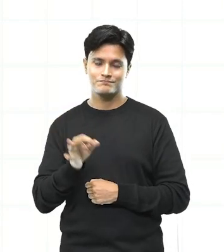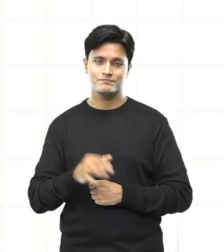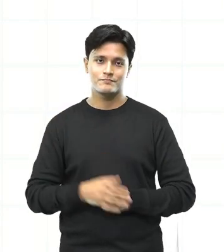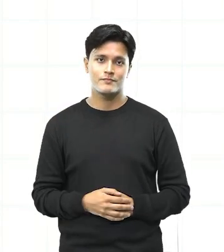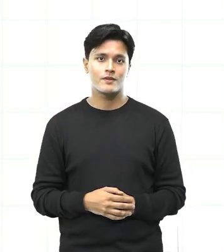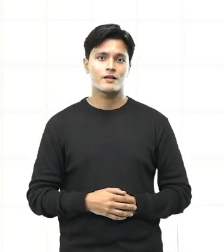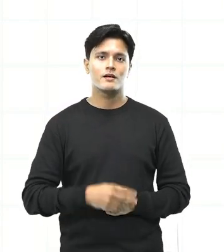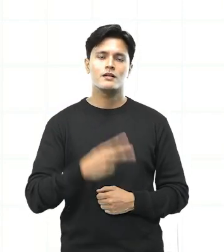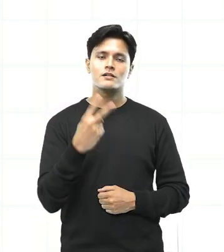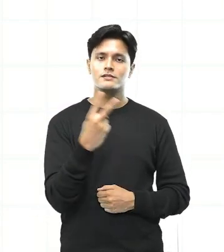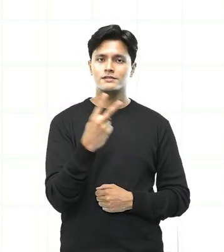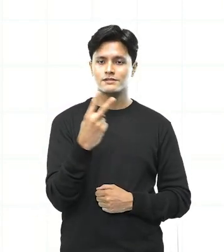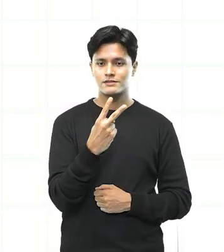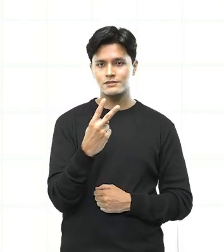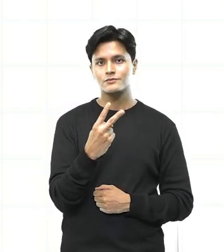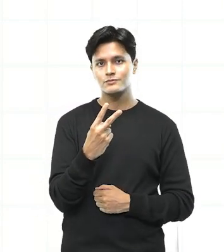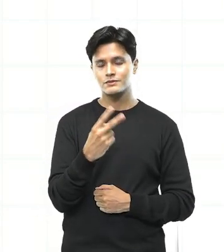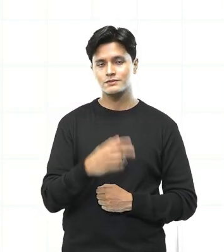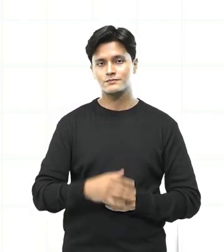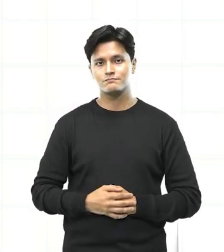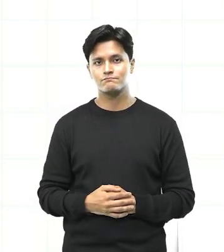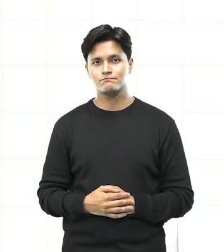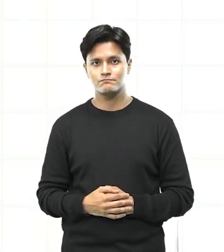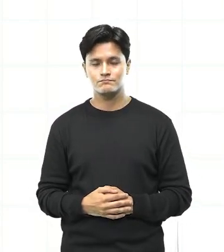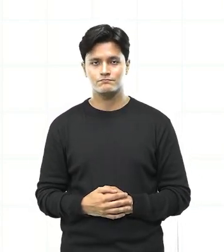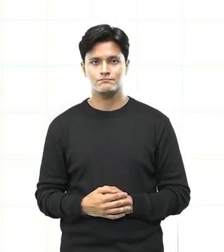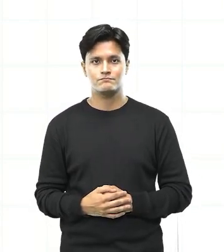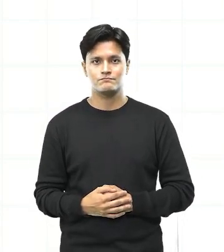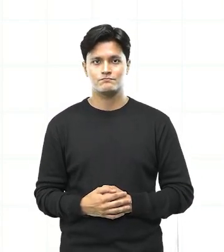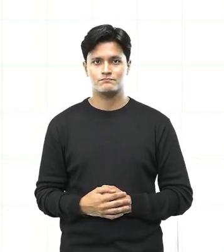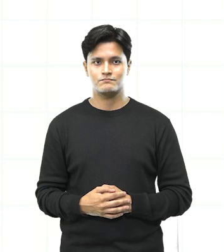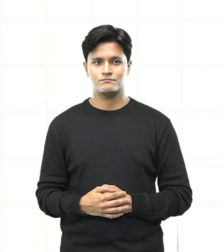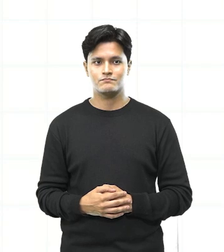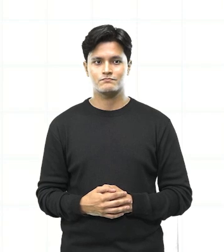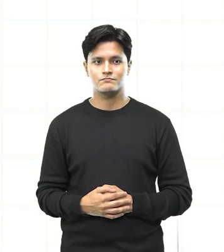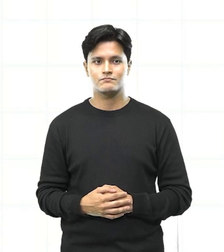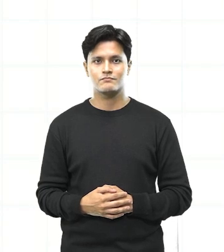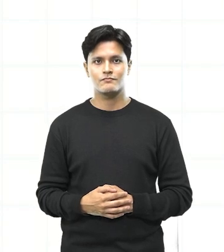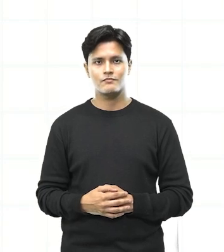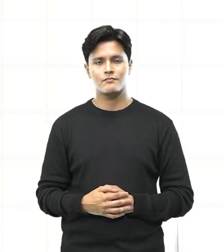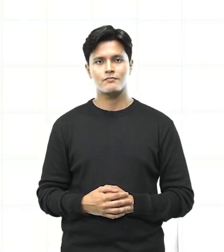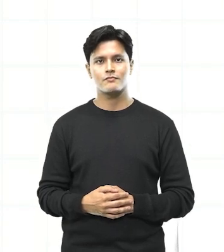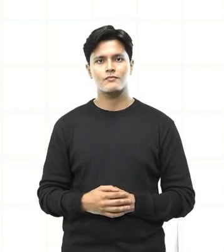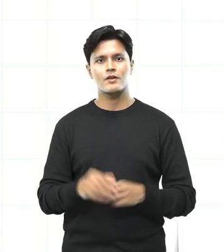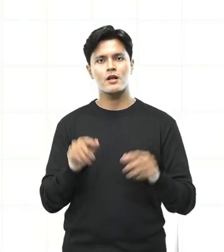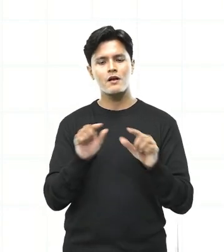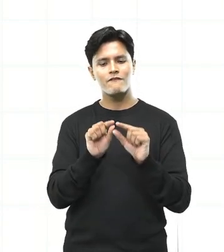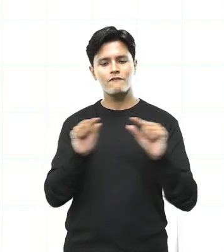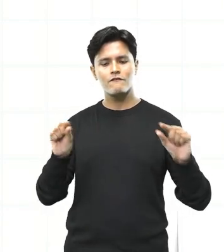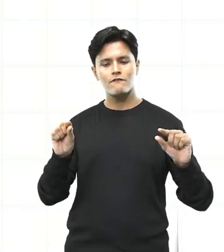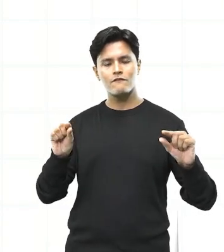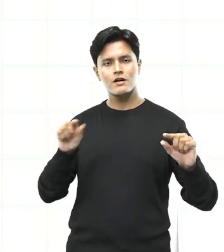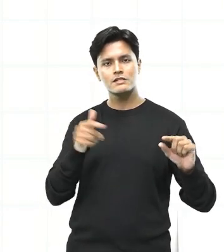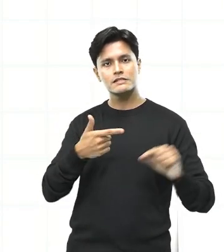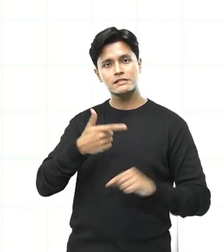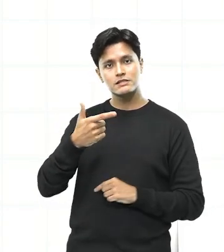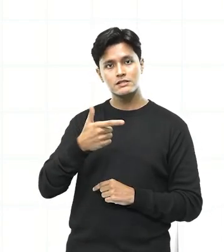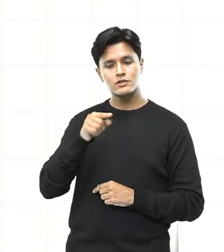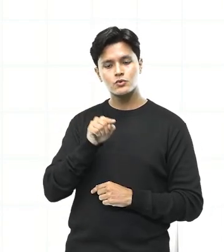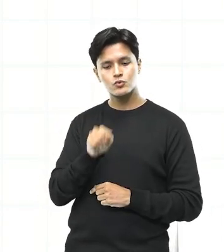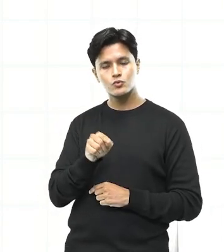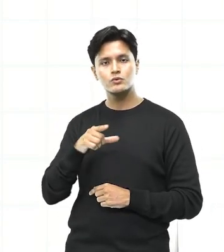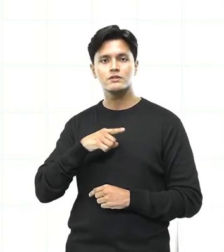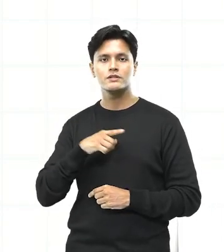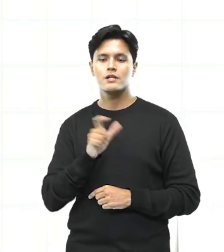Segundo questionamento que eu trago para vocês. No segundo provérbio, que palavras estão dando ideia